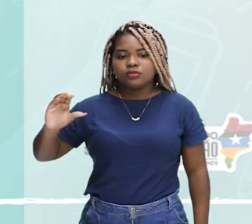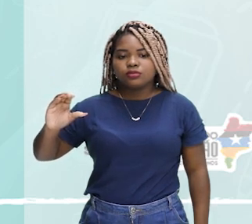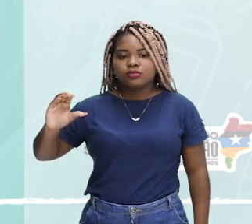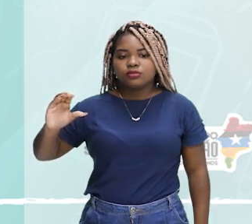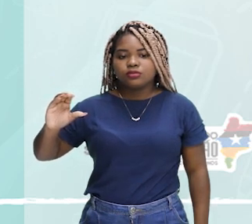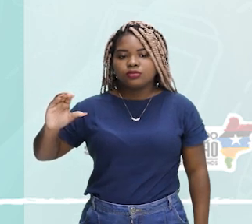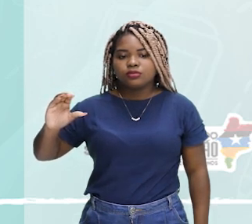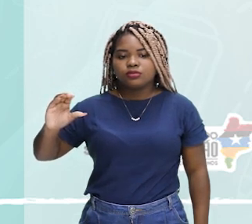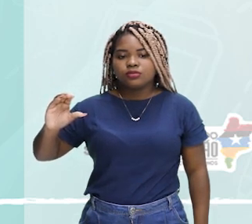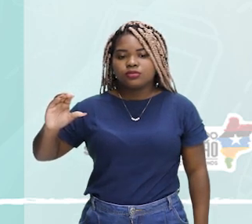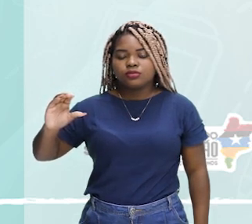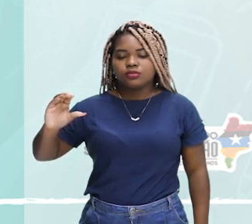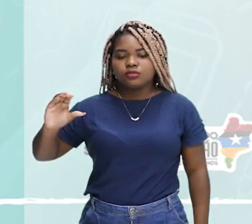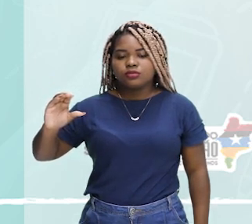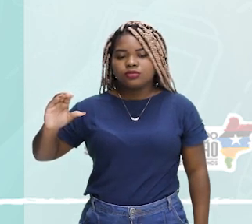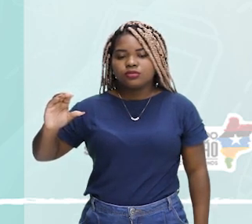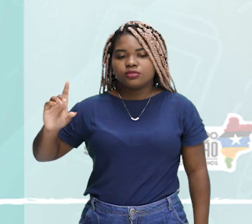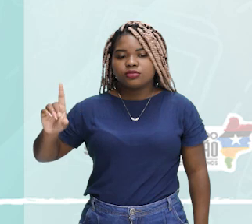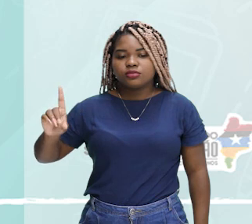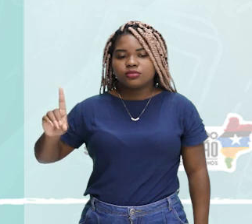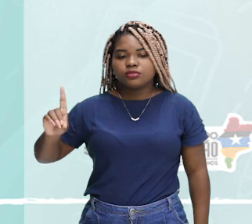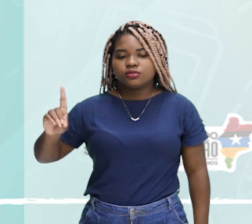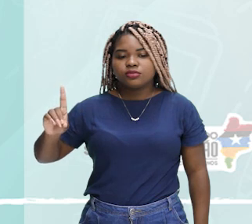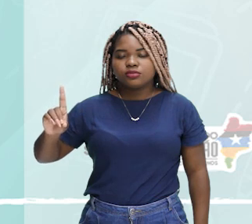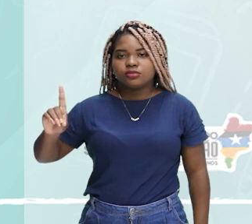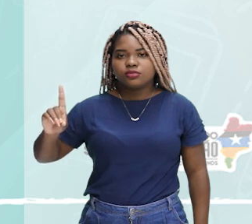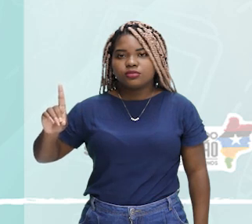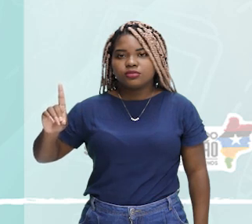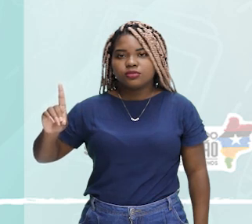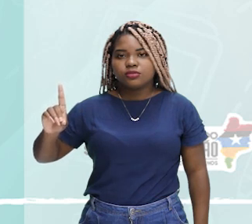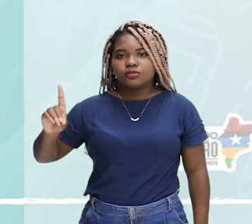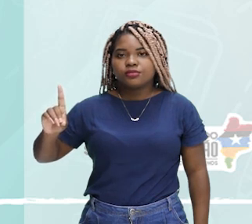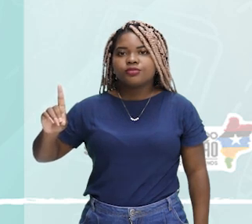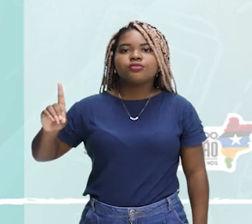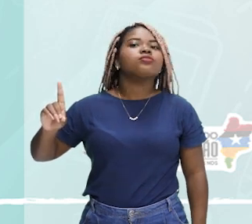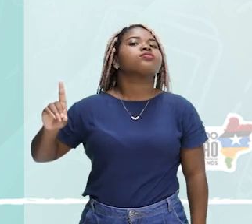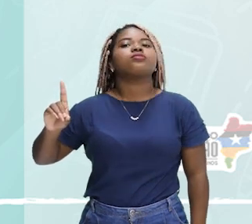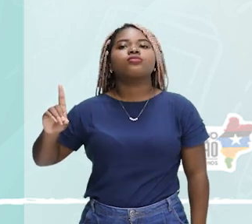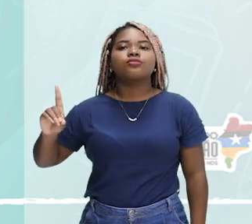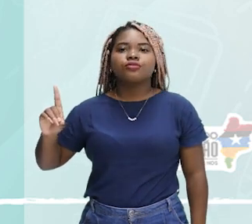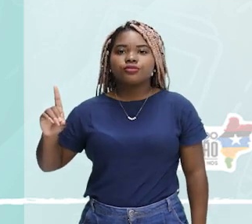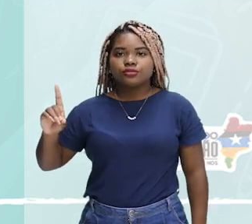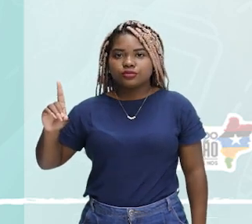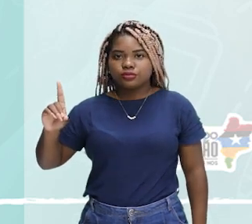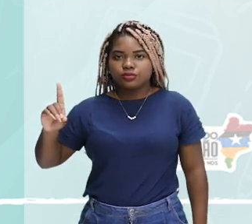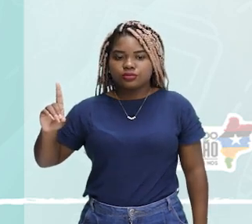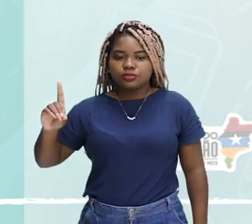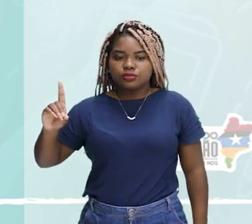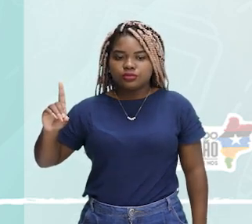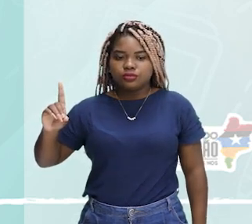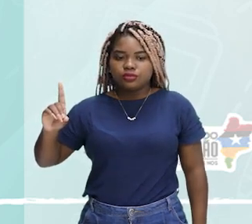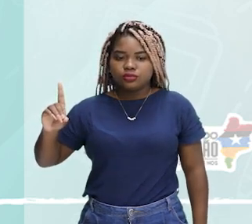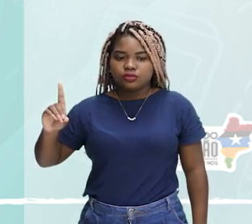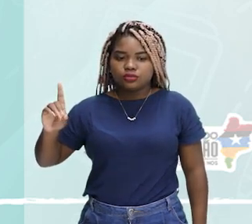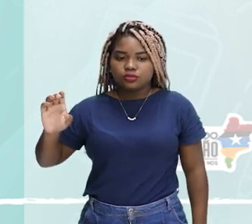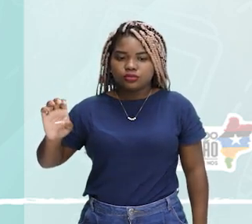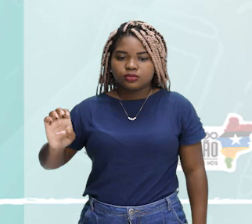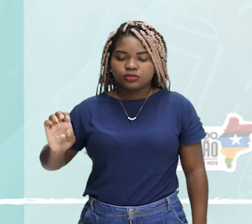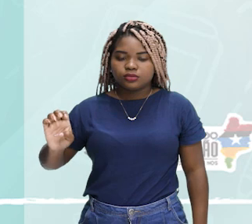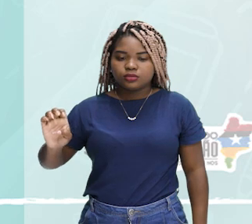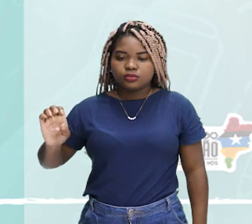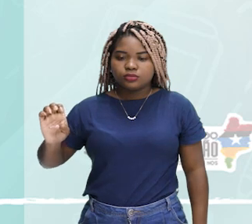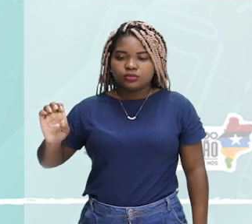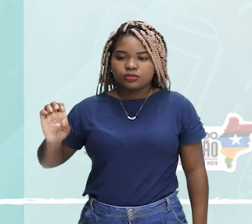paraná, lápis e régua. Letra D, amém, amável, filó, porém e além. Letra